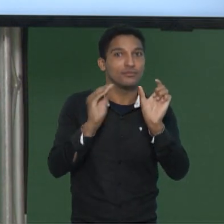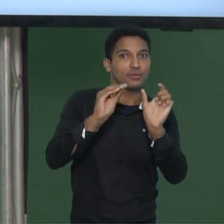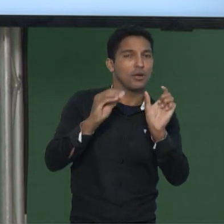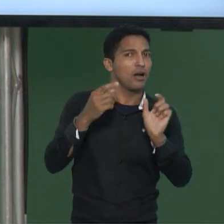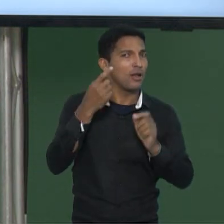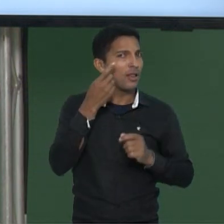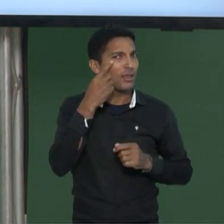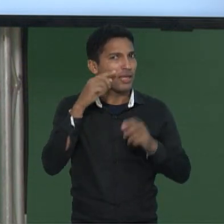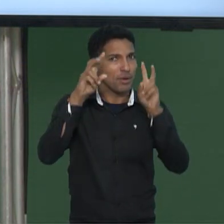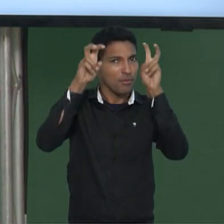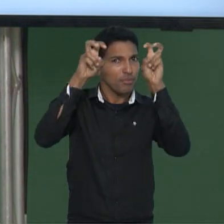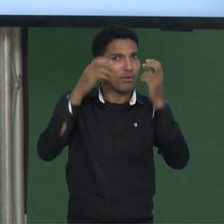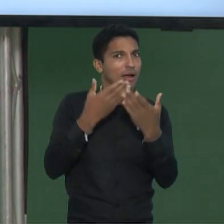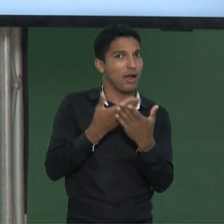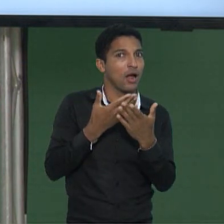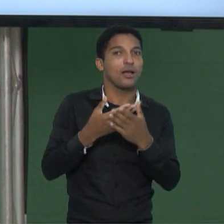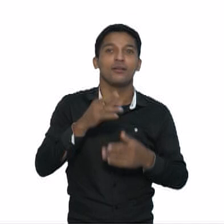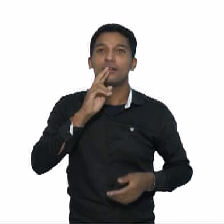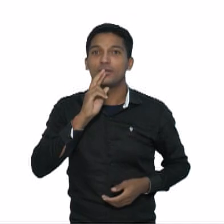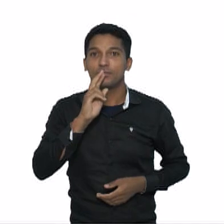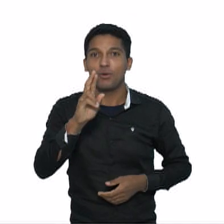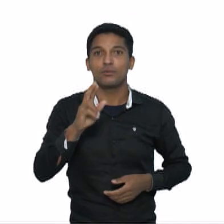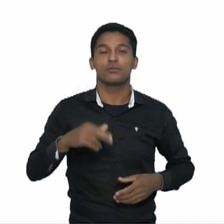aula e responde à questão.